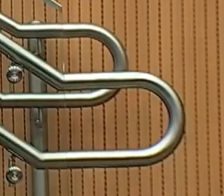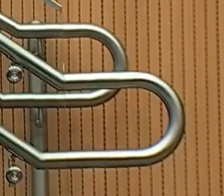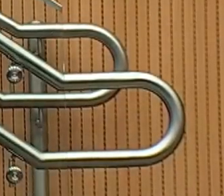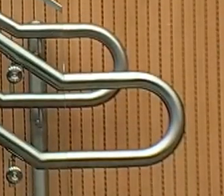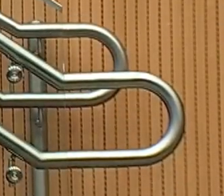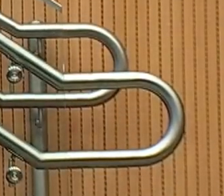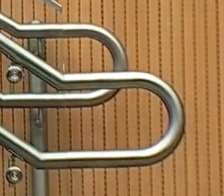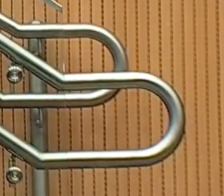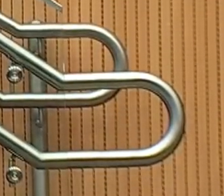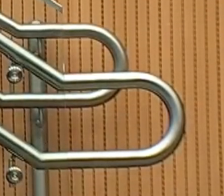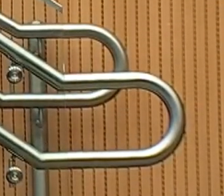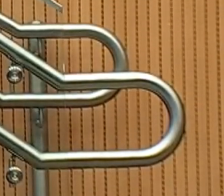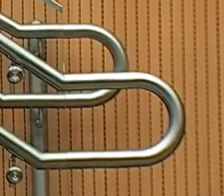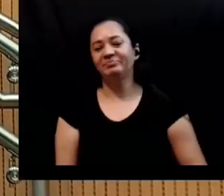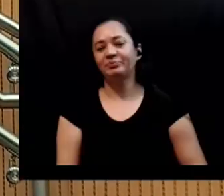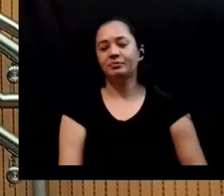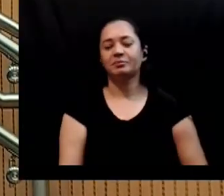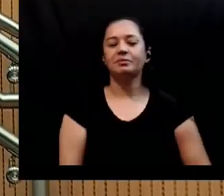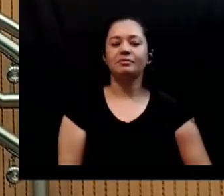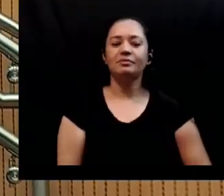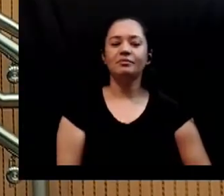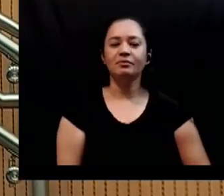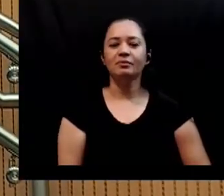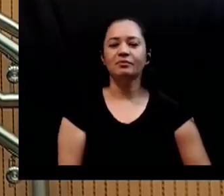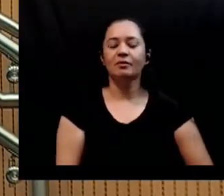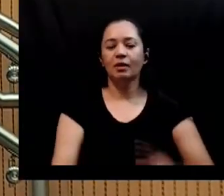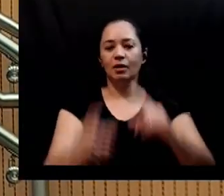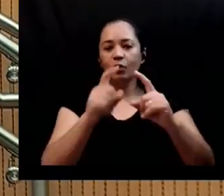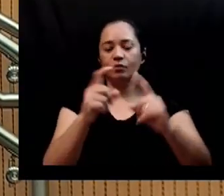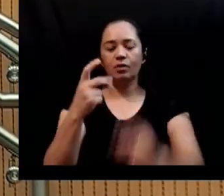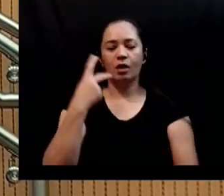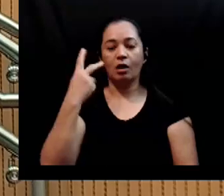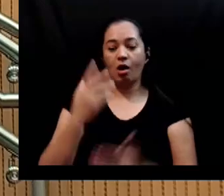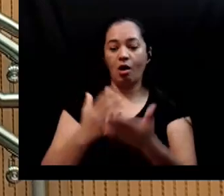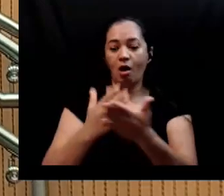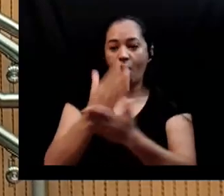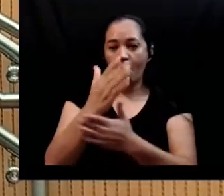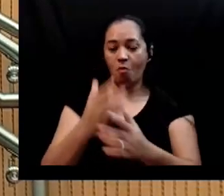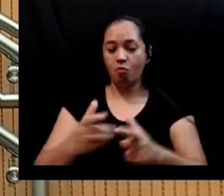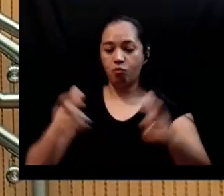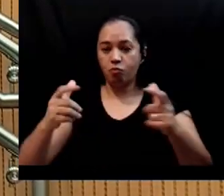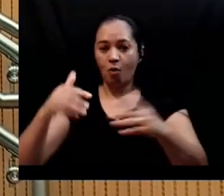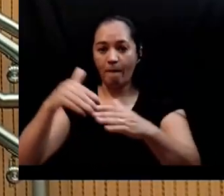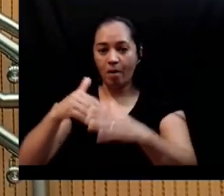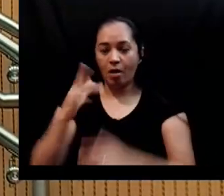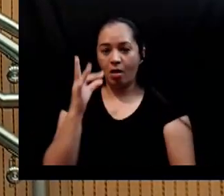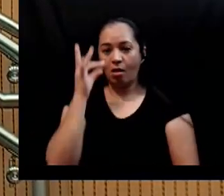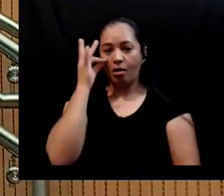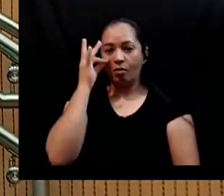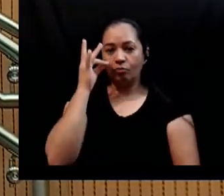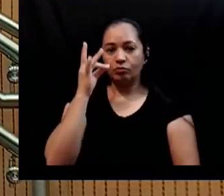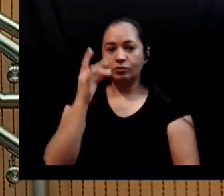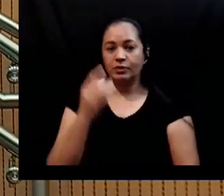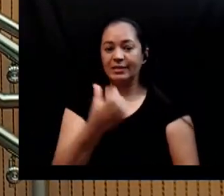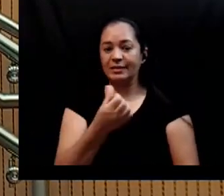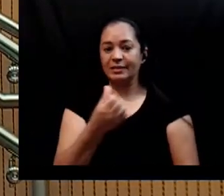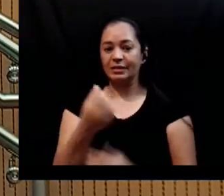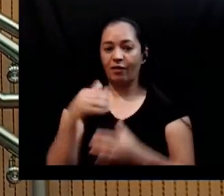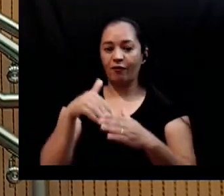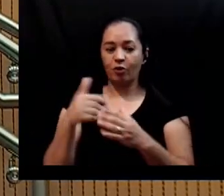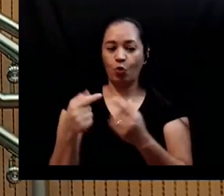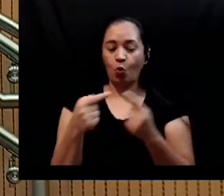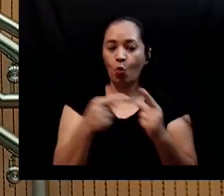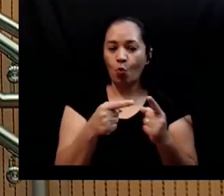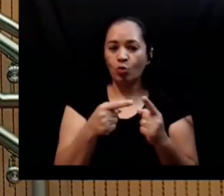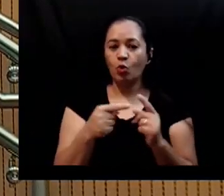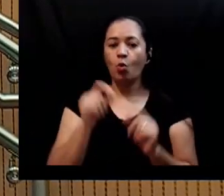Em reunião ordinária, os vereadores aprovaram por maioria dos presentes e com 6 votos contrários a proposta da